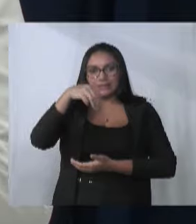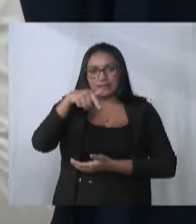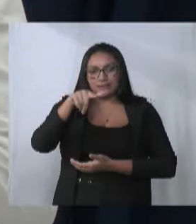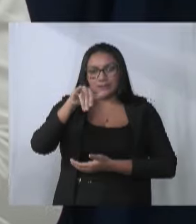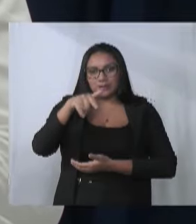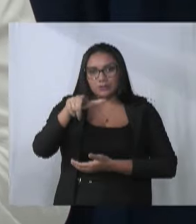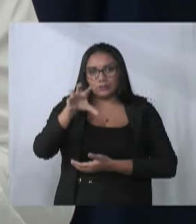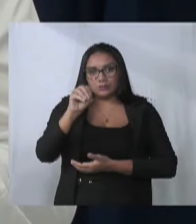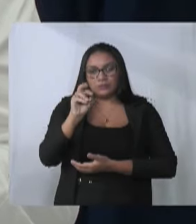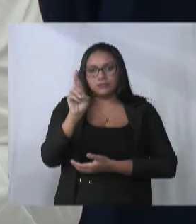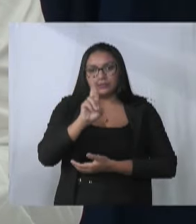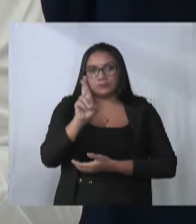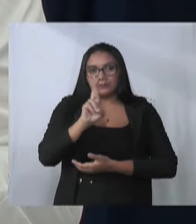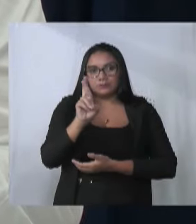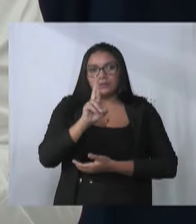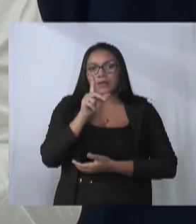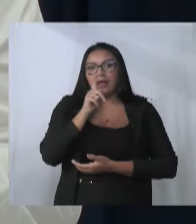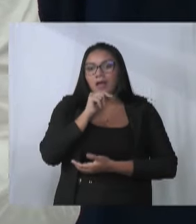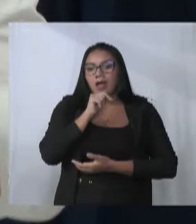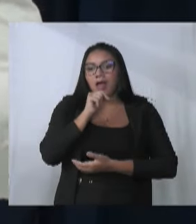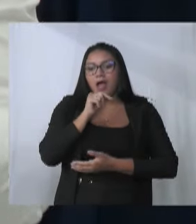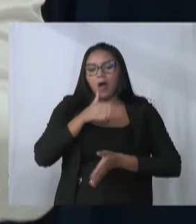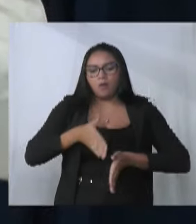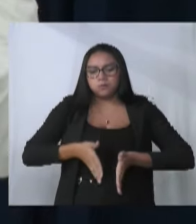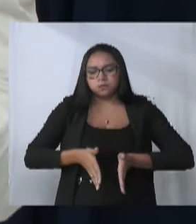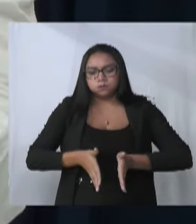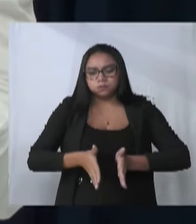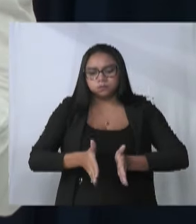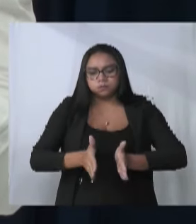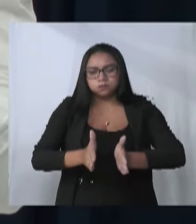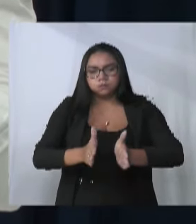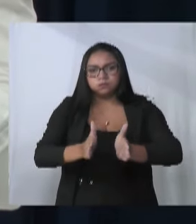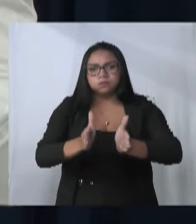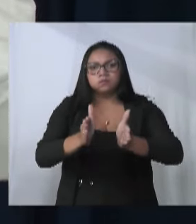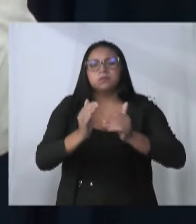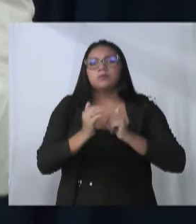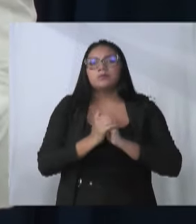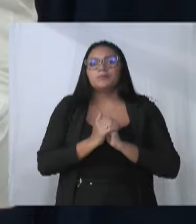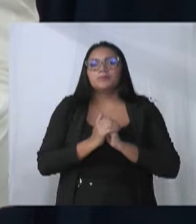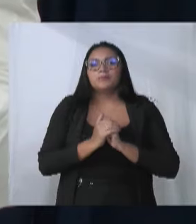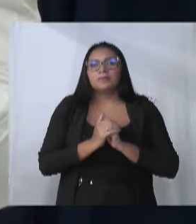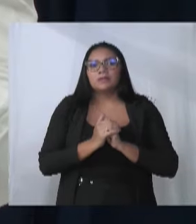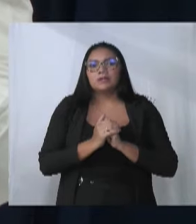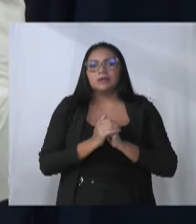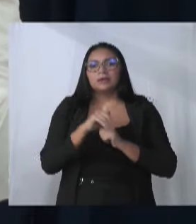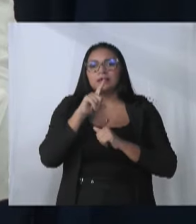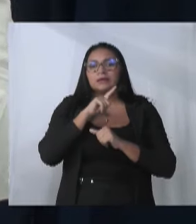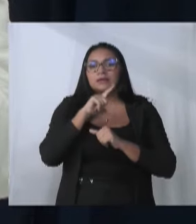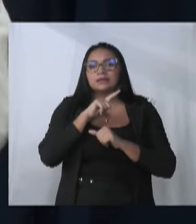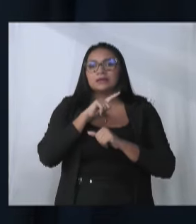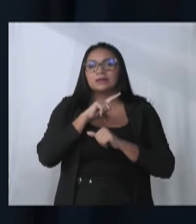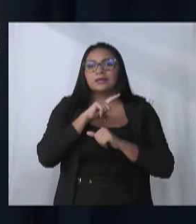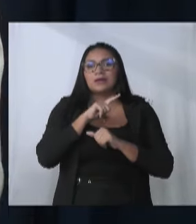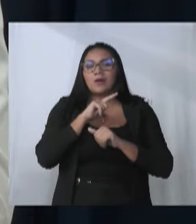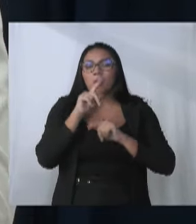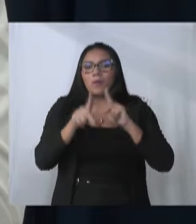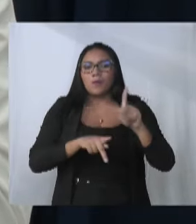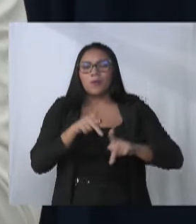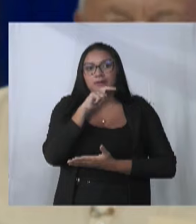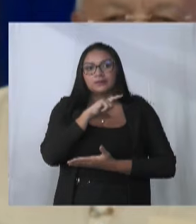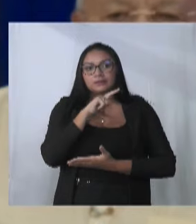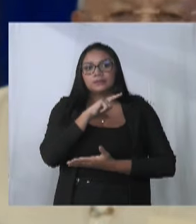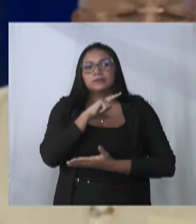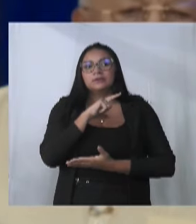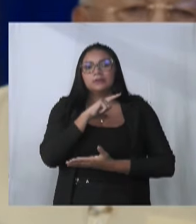Neto. Passou o inverno desse ano e nós temos mais a população sofrida no Torquato Neto, porque o senhor não consegue